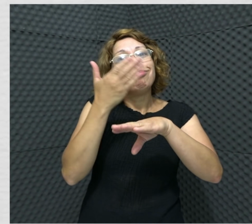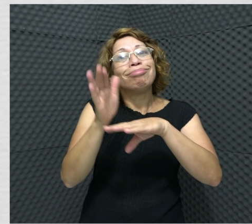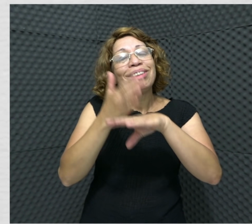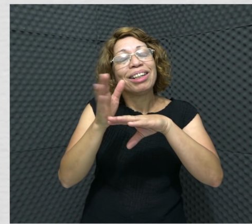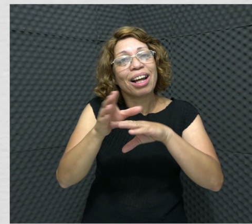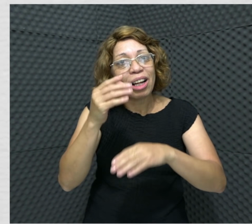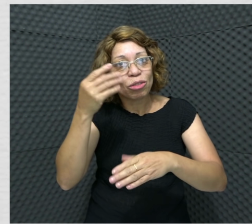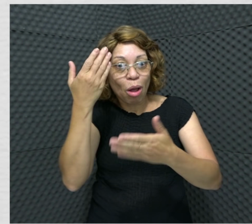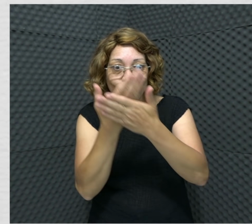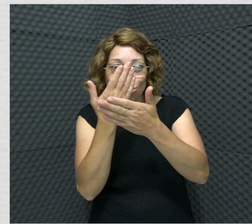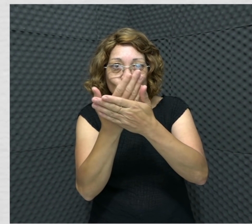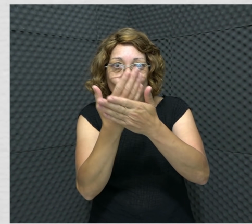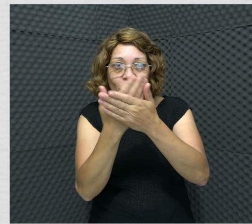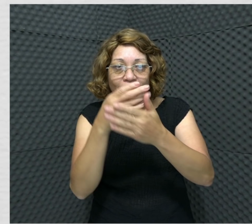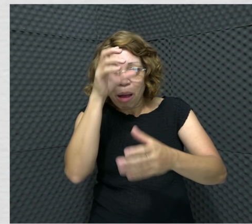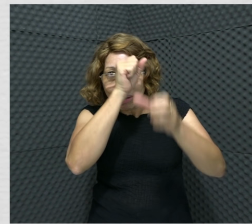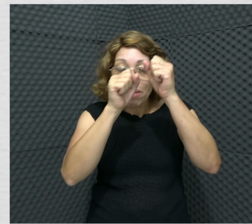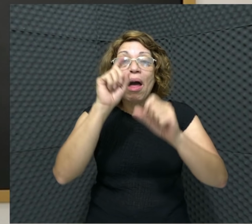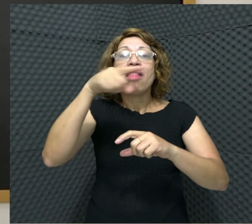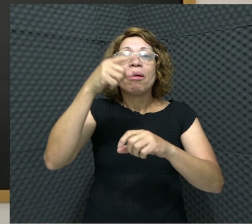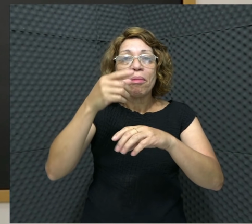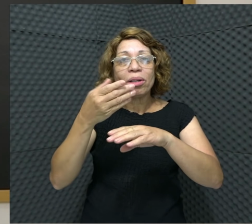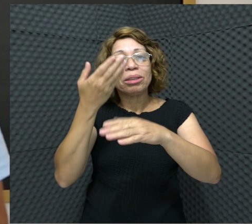exercícios. Volta a tela para mim, vamos lá.